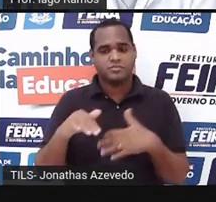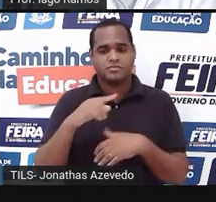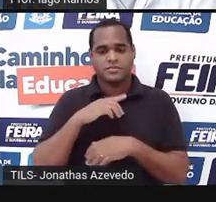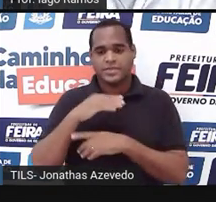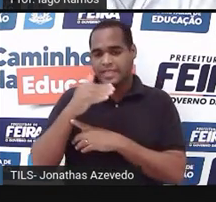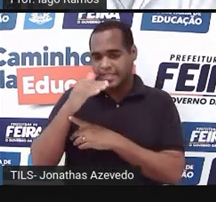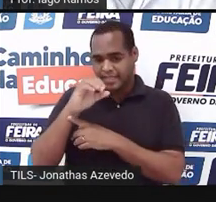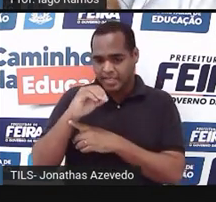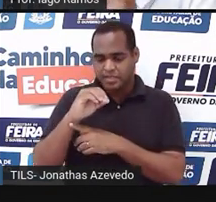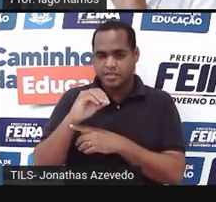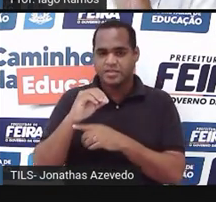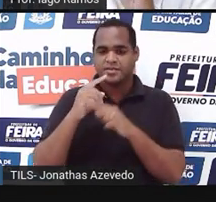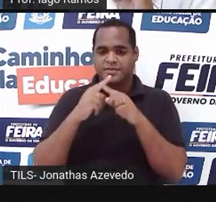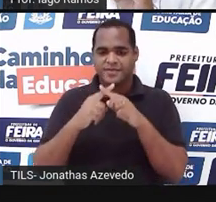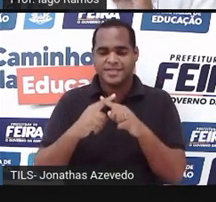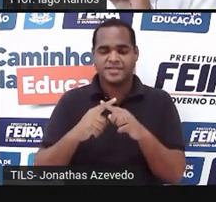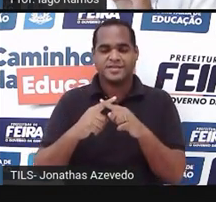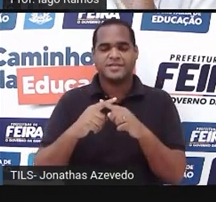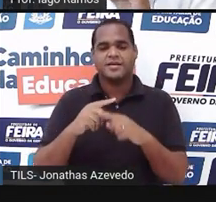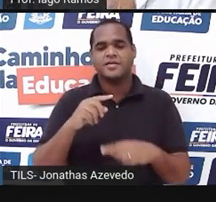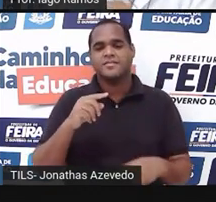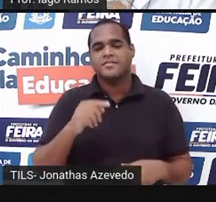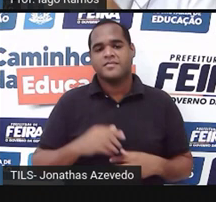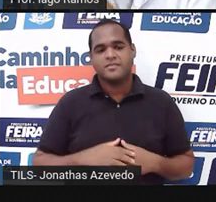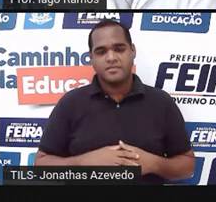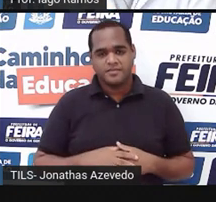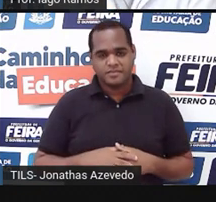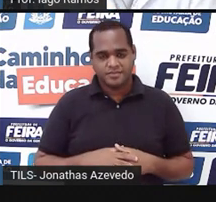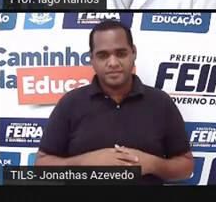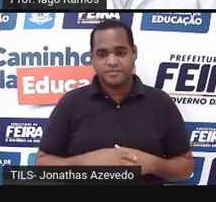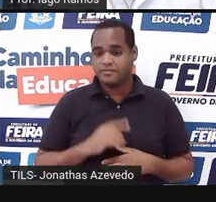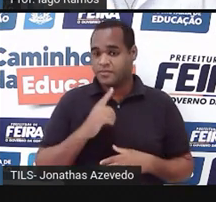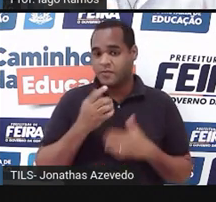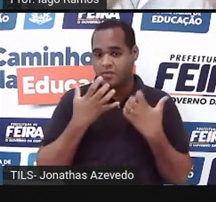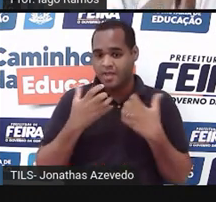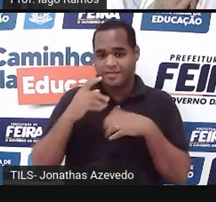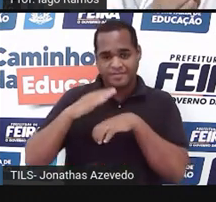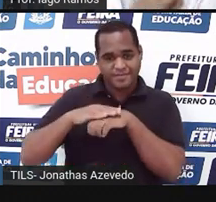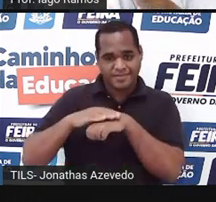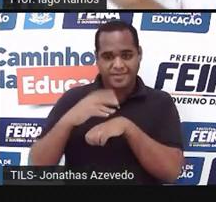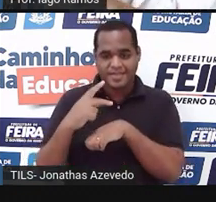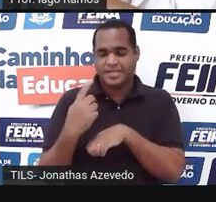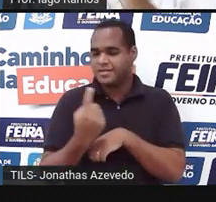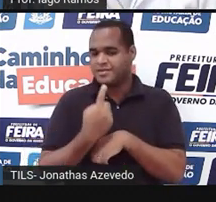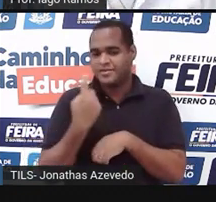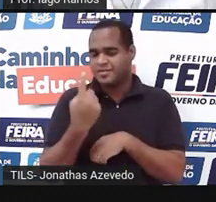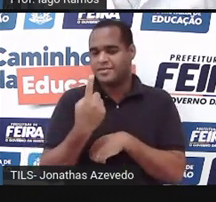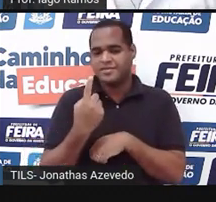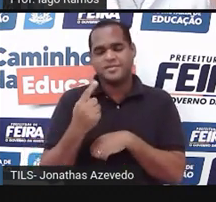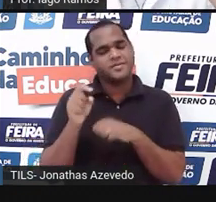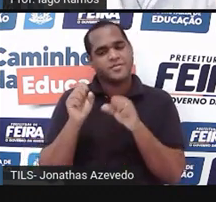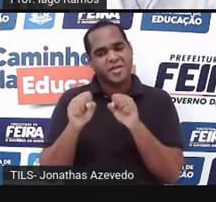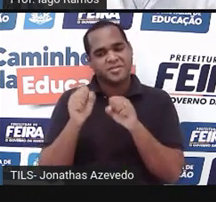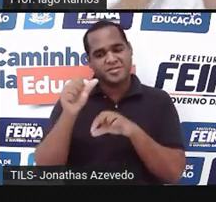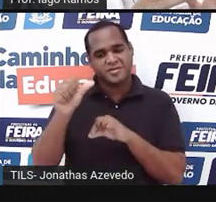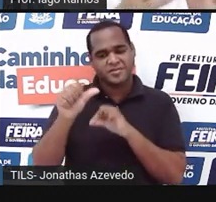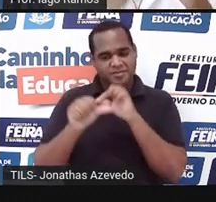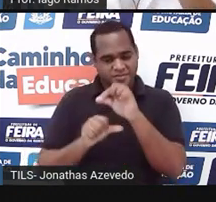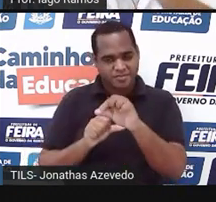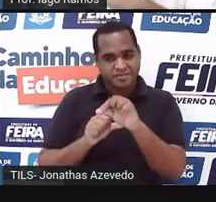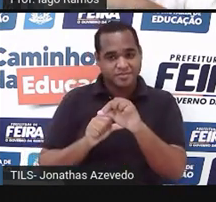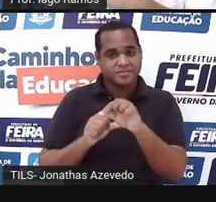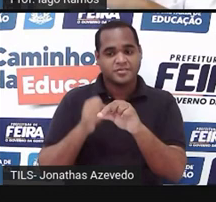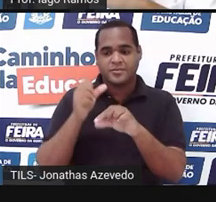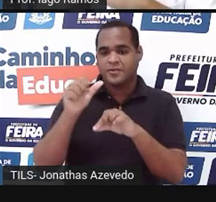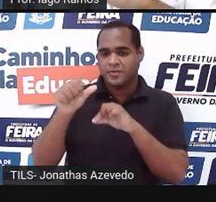vezes x então se eu quero deixar esses esse x sozinho esse 10 vezes muda de lado só que